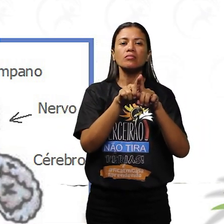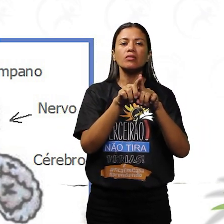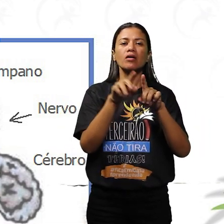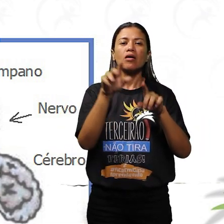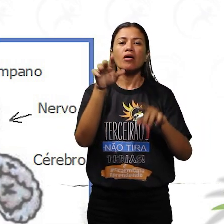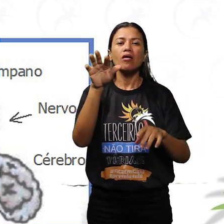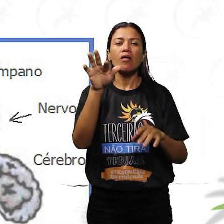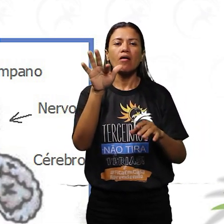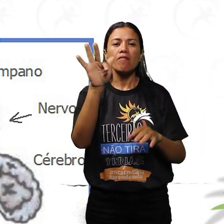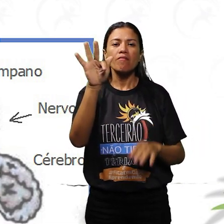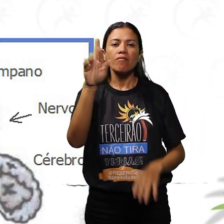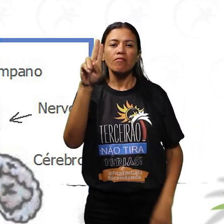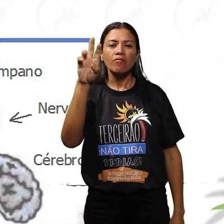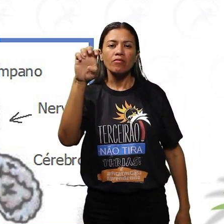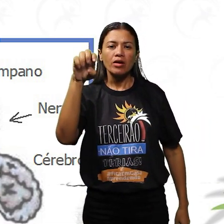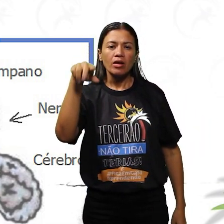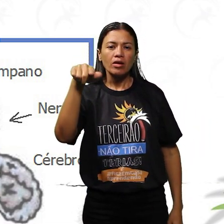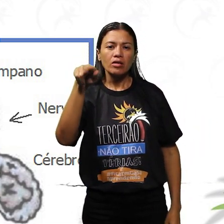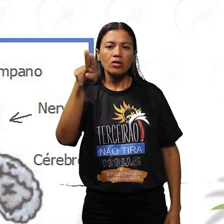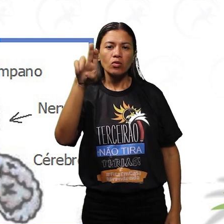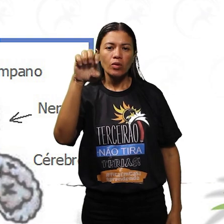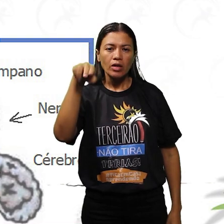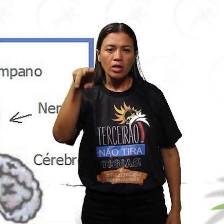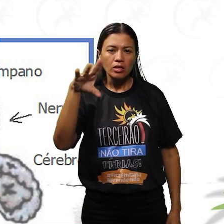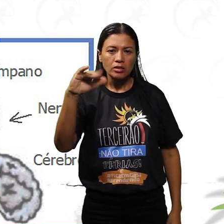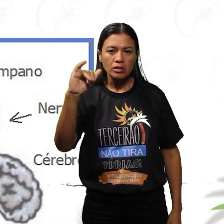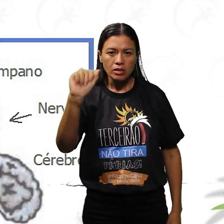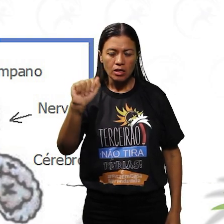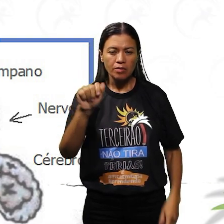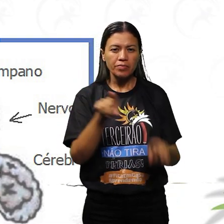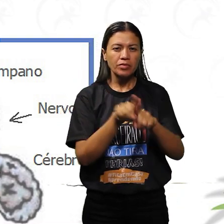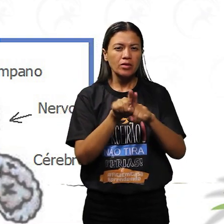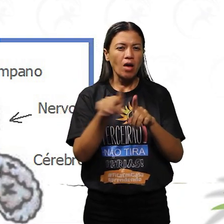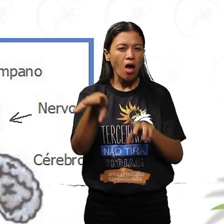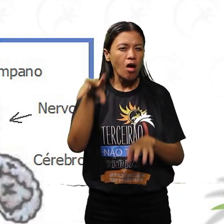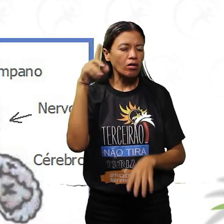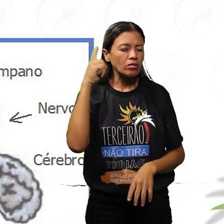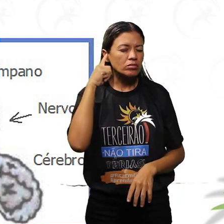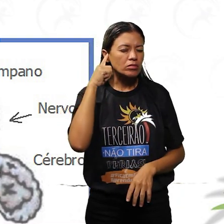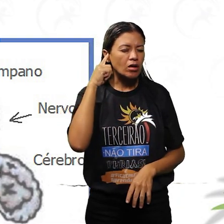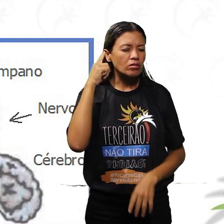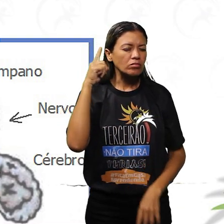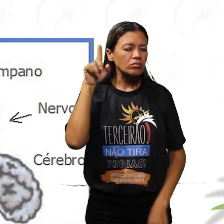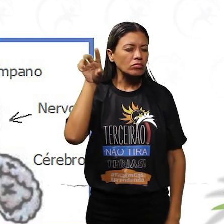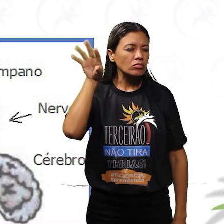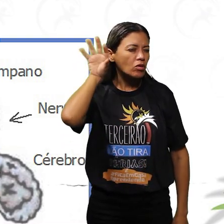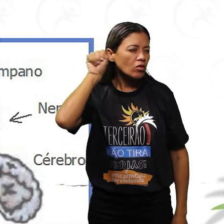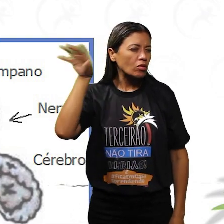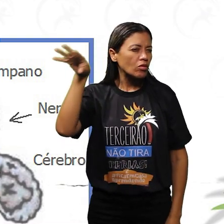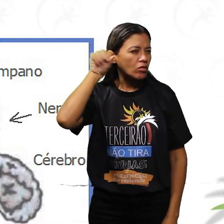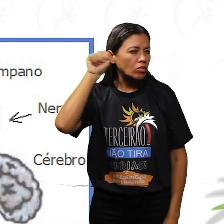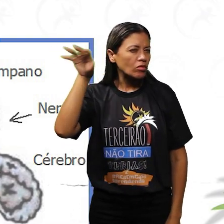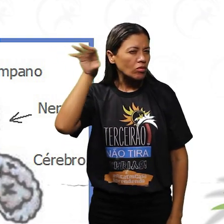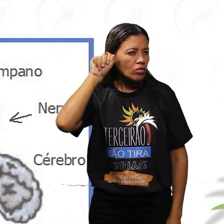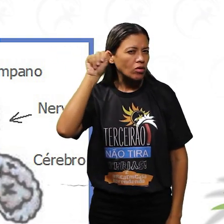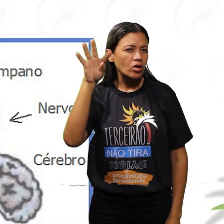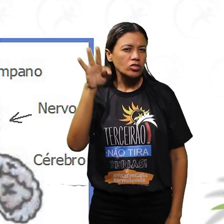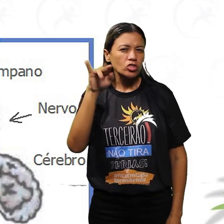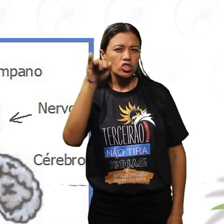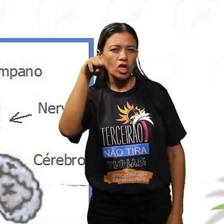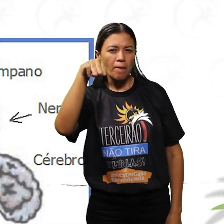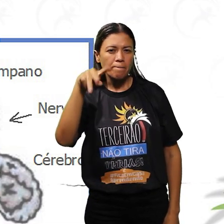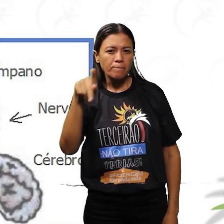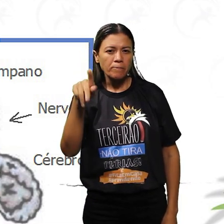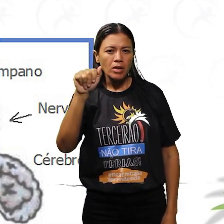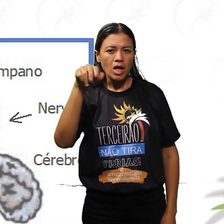frequência de molécula para molécula, isso vai atingir uma membrana sensível que nós temos aí, que você tem, que é chamada de tímpano, não é isso? Aí esses tímpanos vão